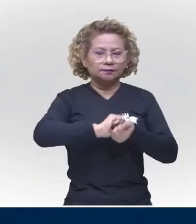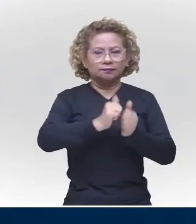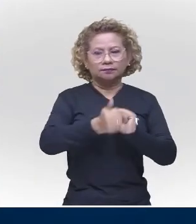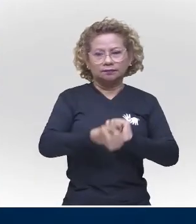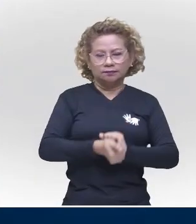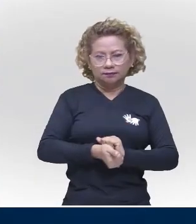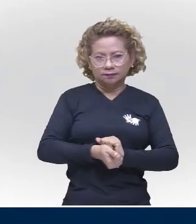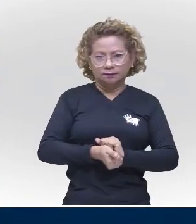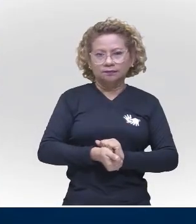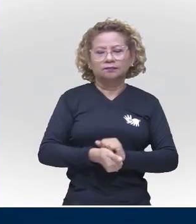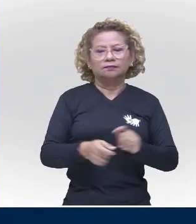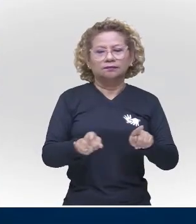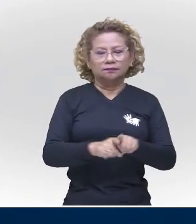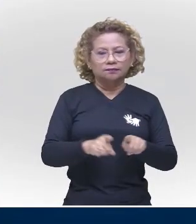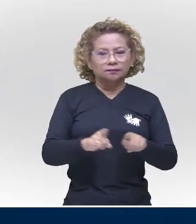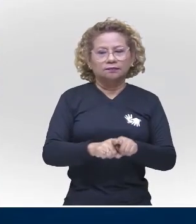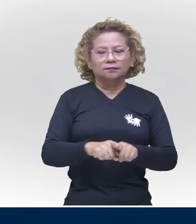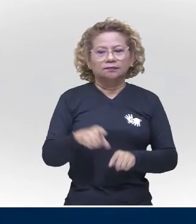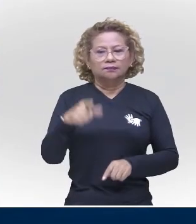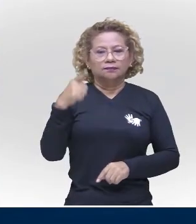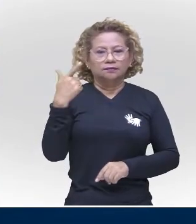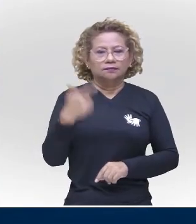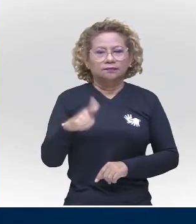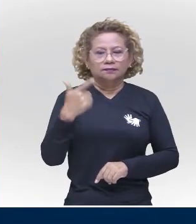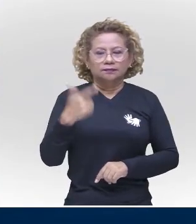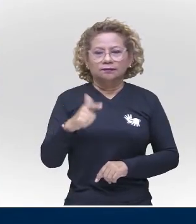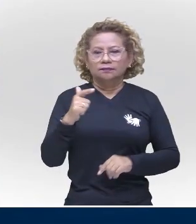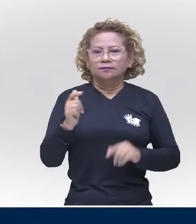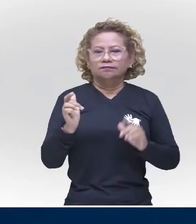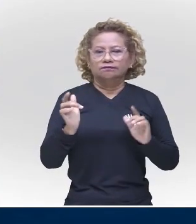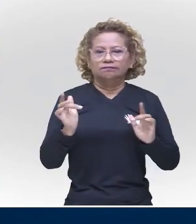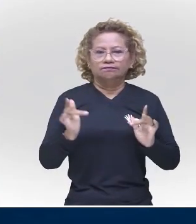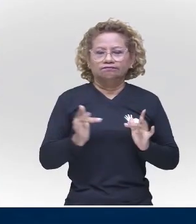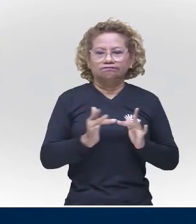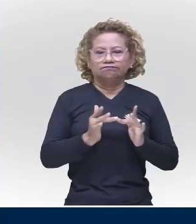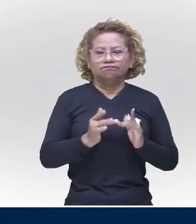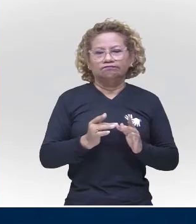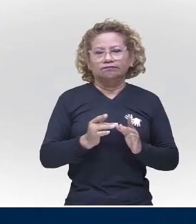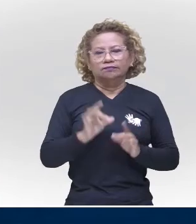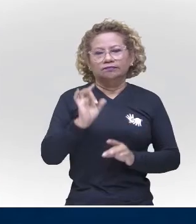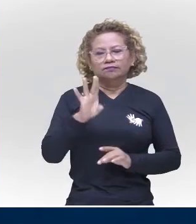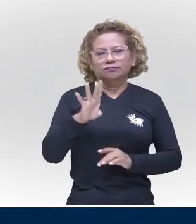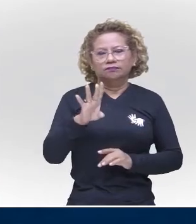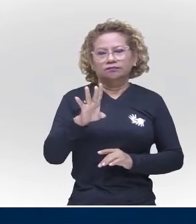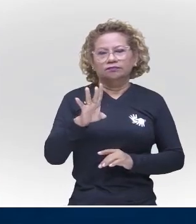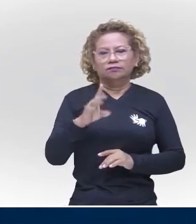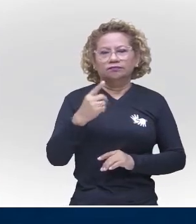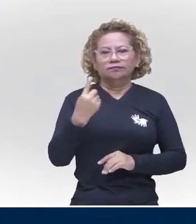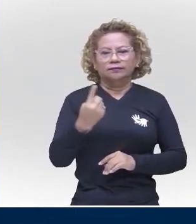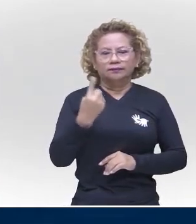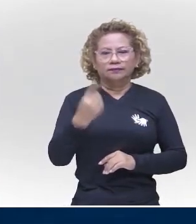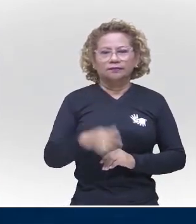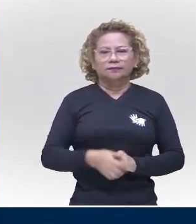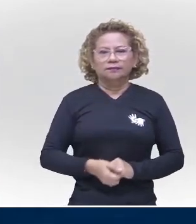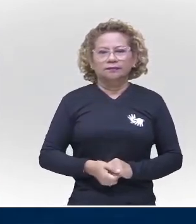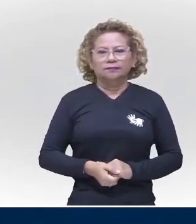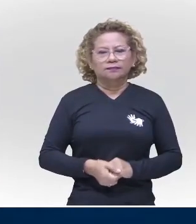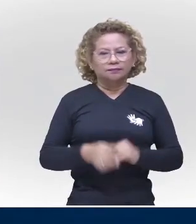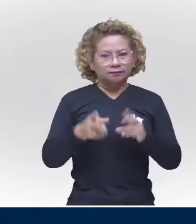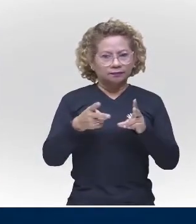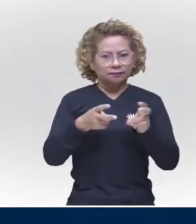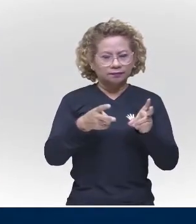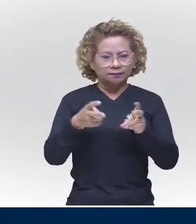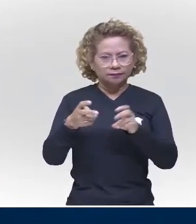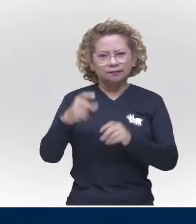que nós temos é a ginástica artística. Aí nós temos uma atleta fazendo a prova de trave, é uma das provas